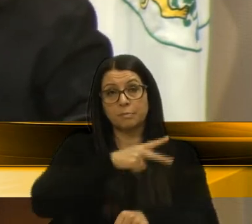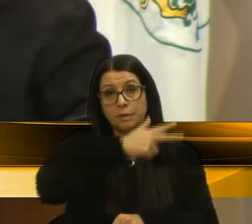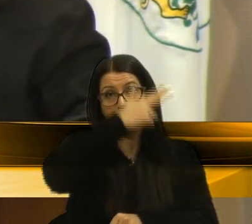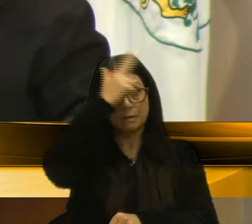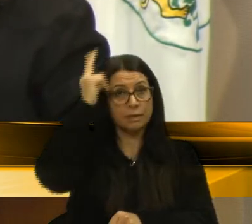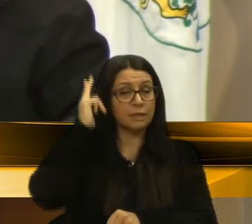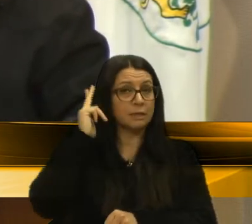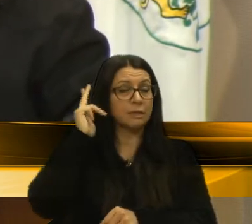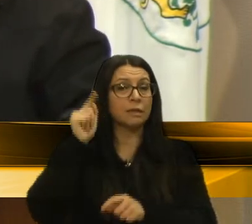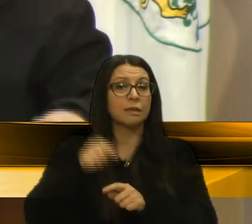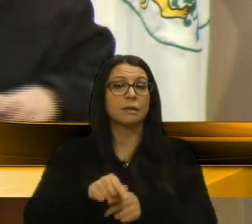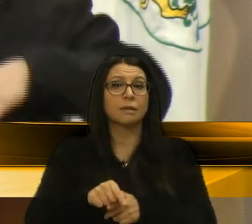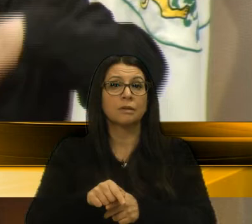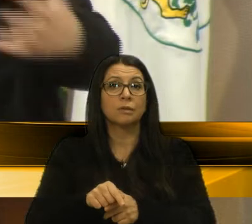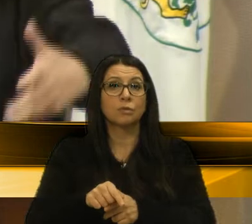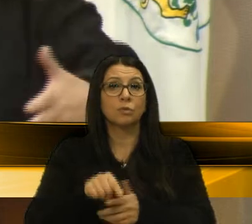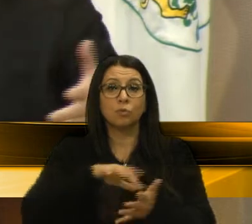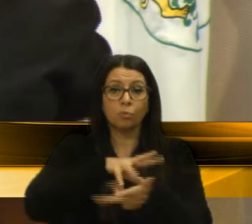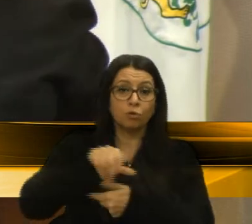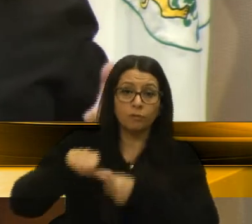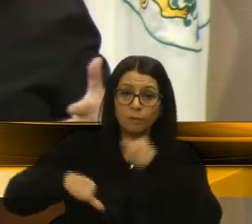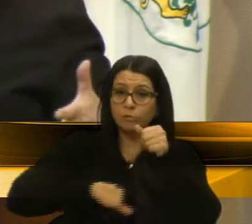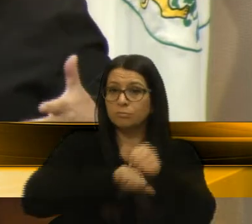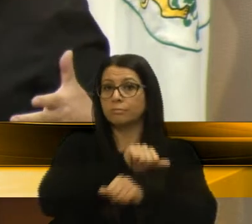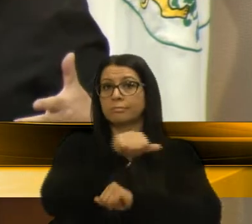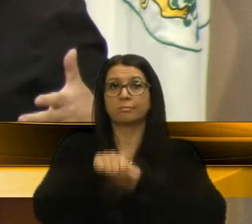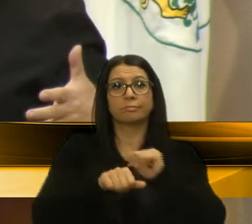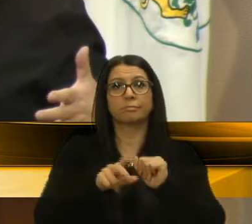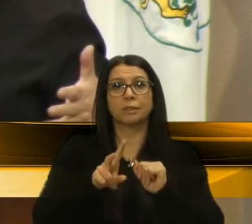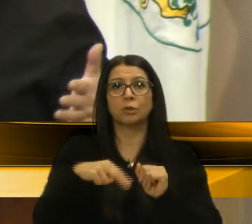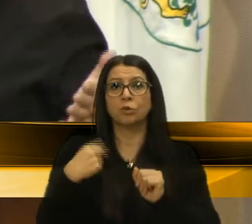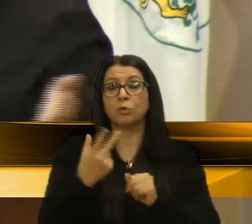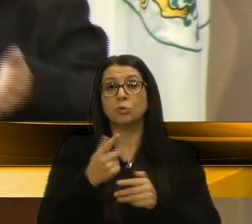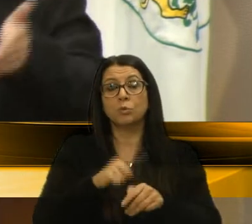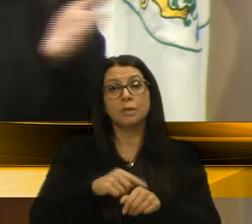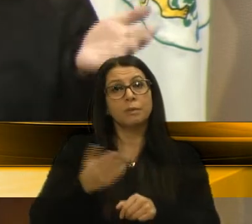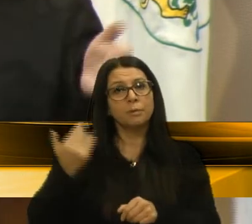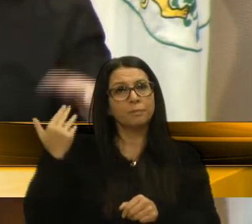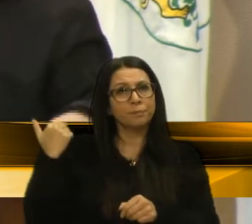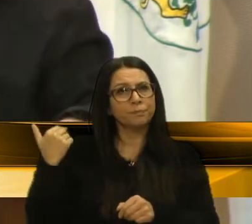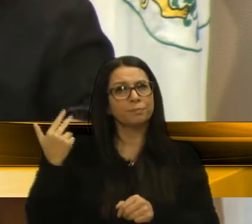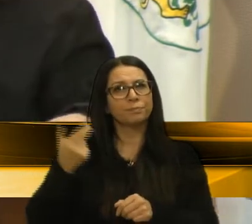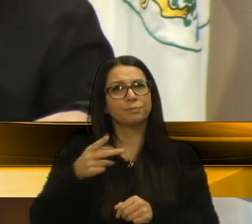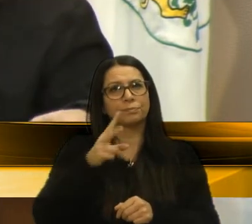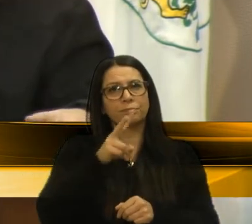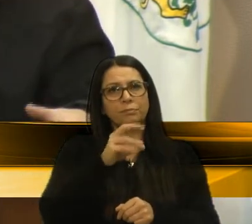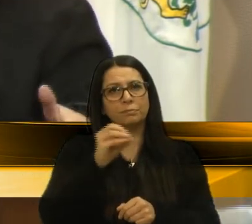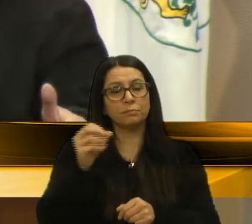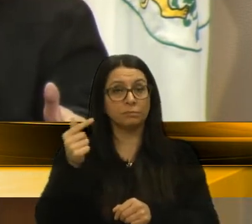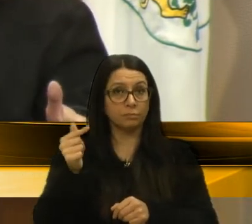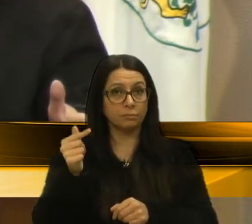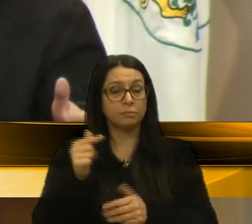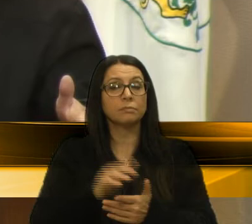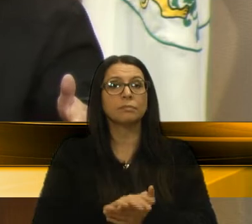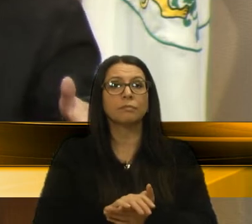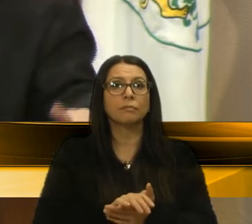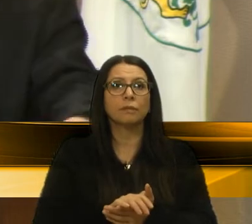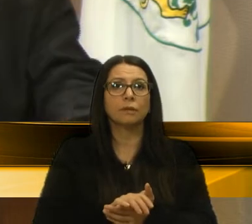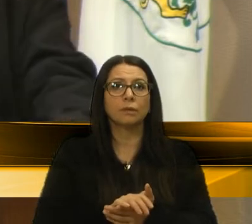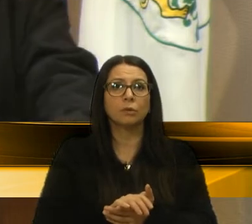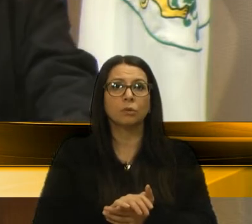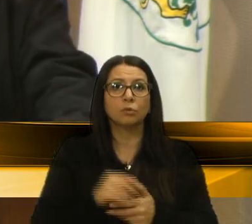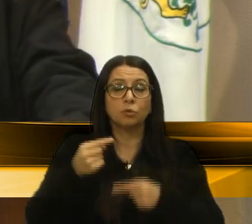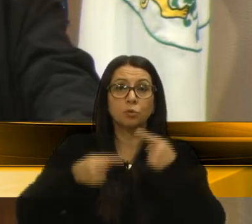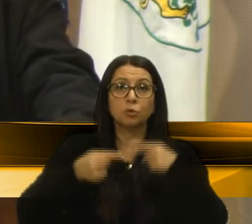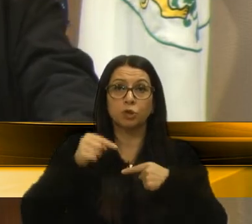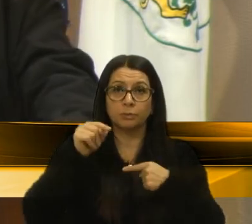onde o mundo muda, né? Nós, algum tempo atrás, lá em 2007, quando